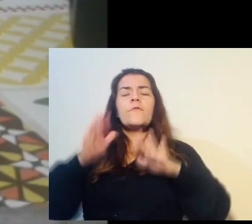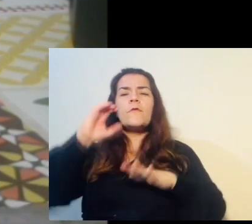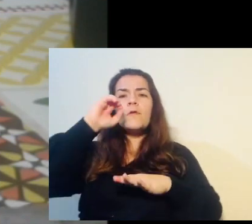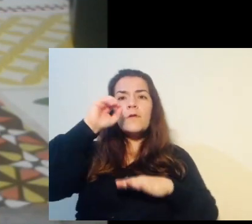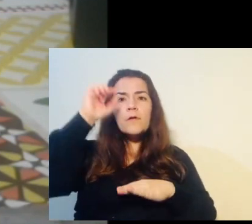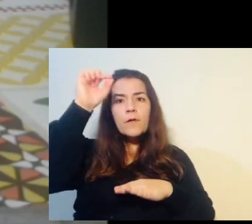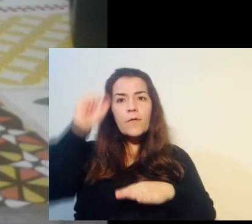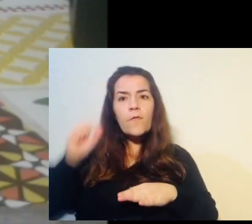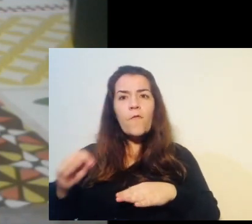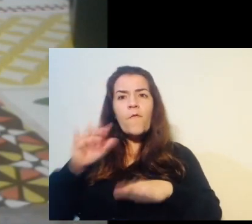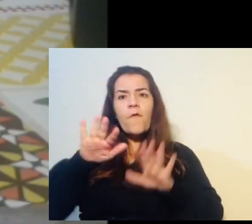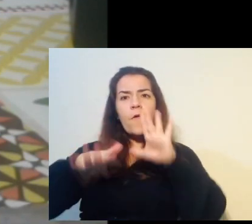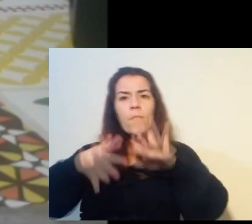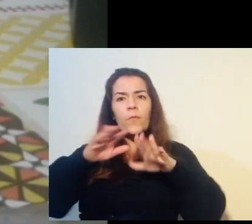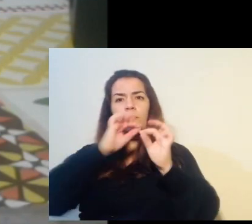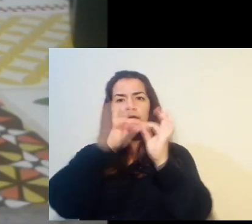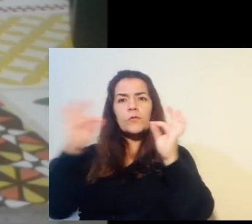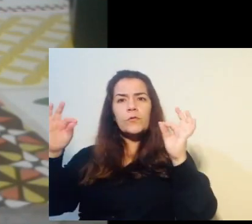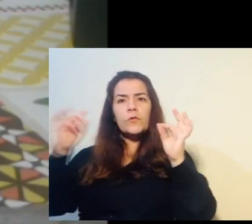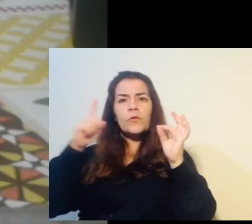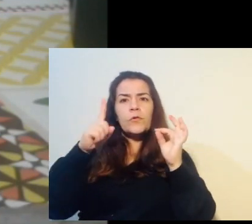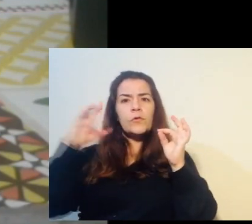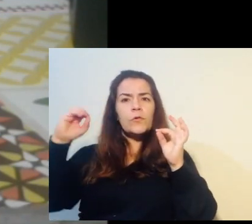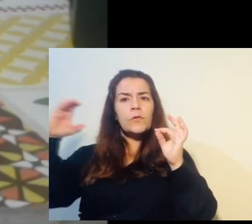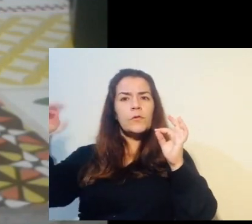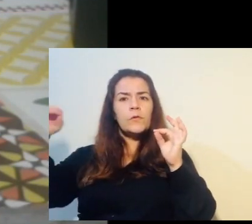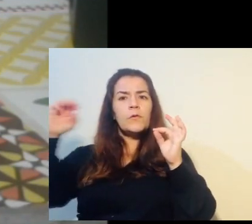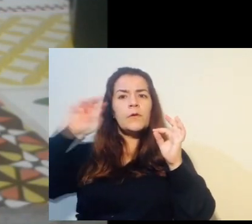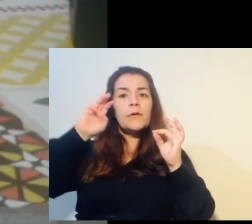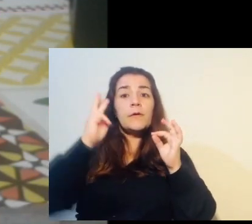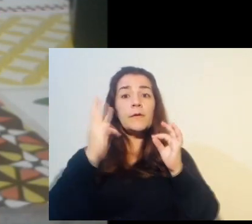do 0% ao 100%,